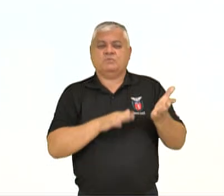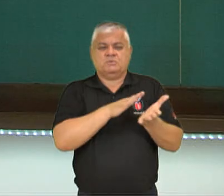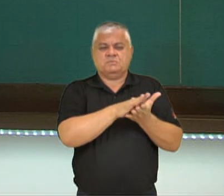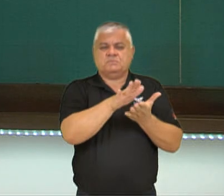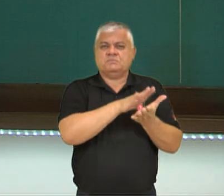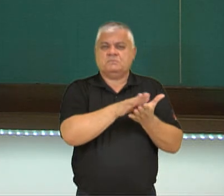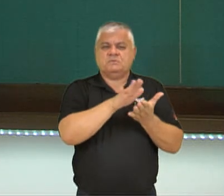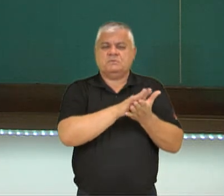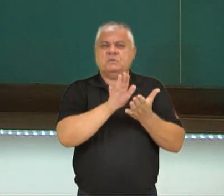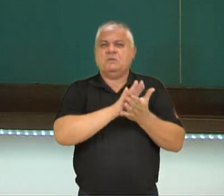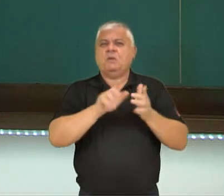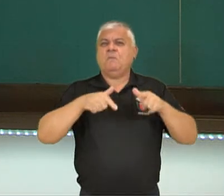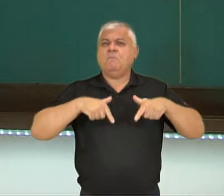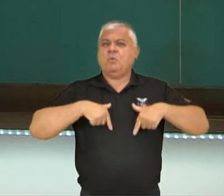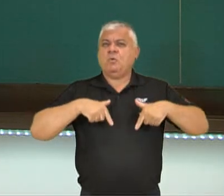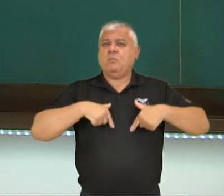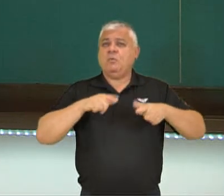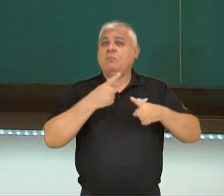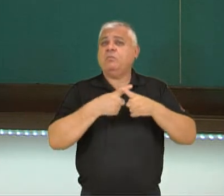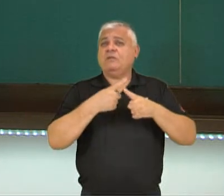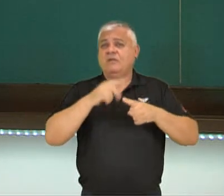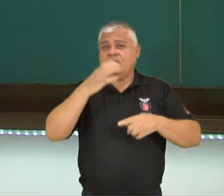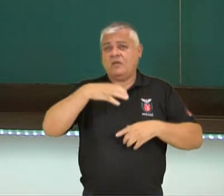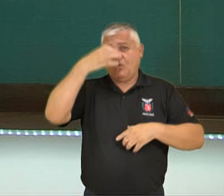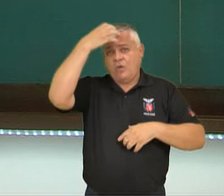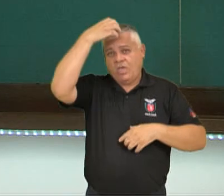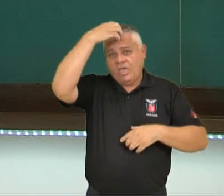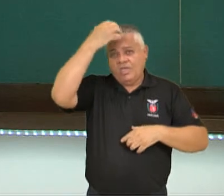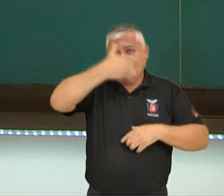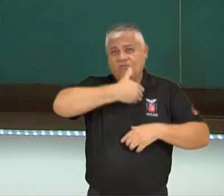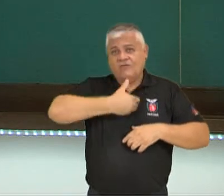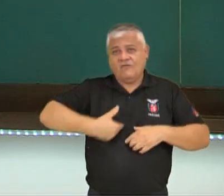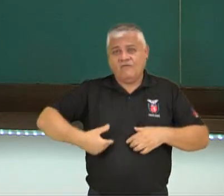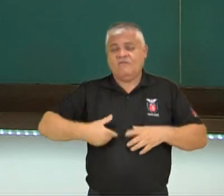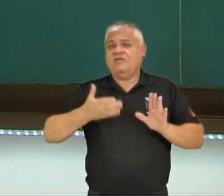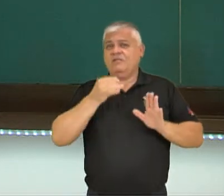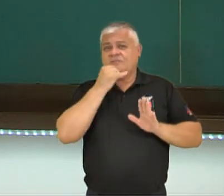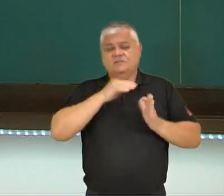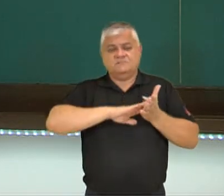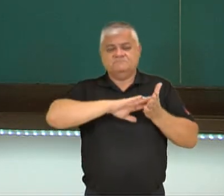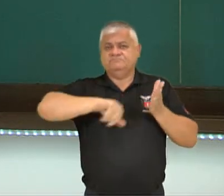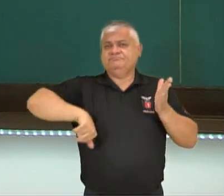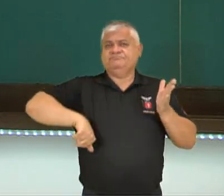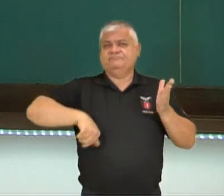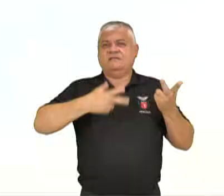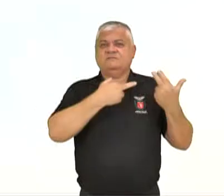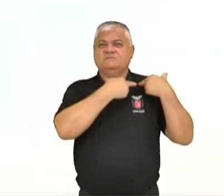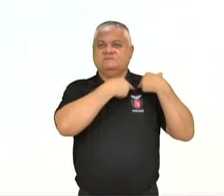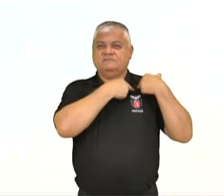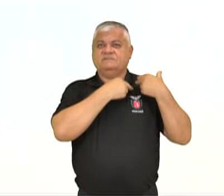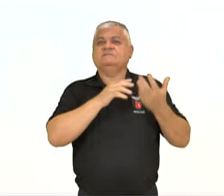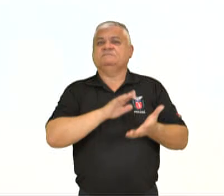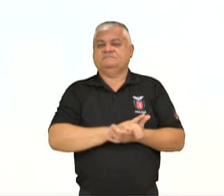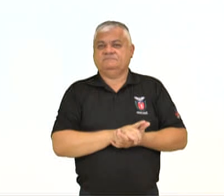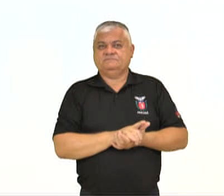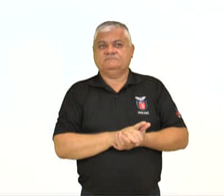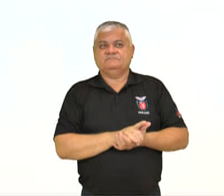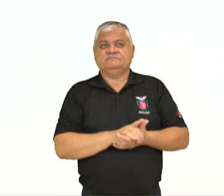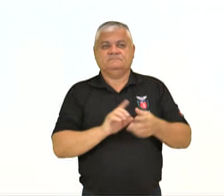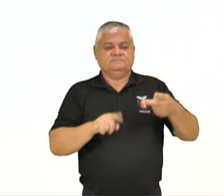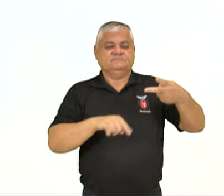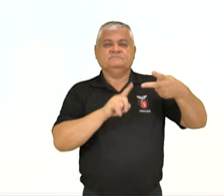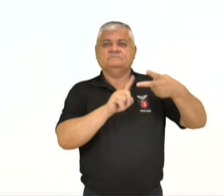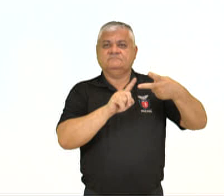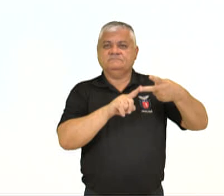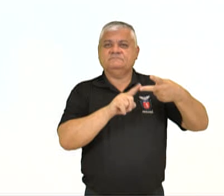público, pois o Estado ele ficaria isento de algumas responsabilidades. A melhoria